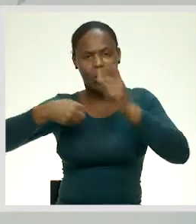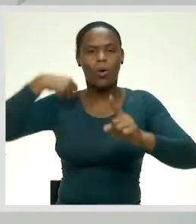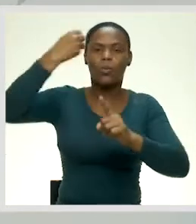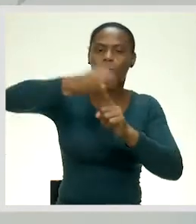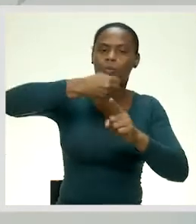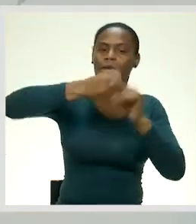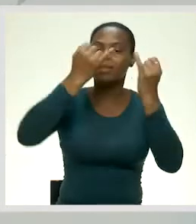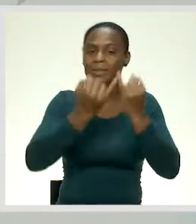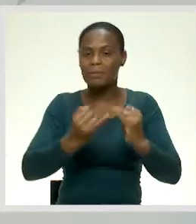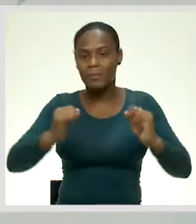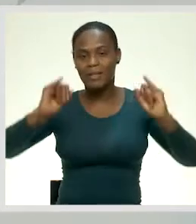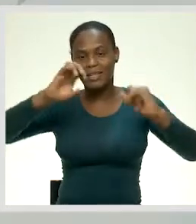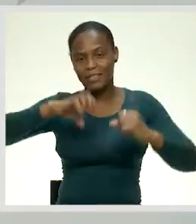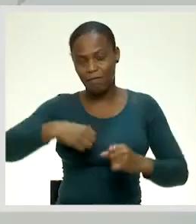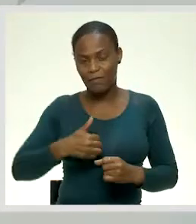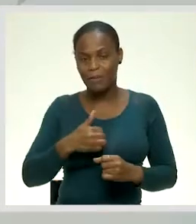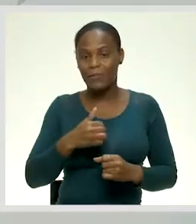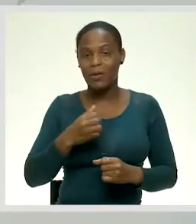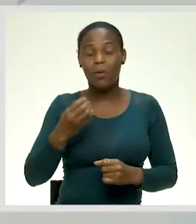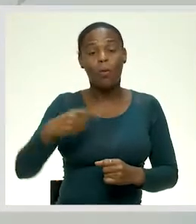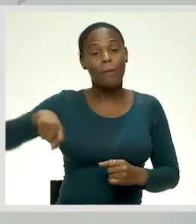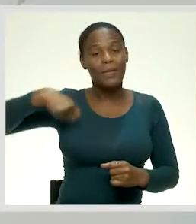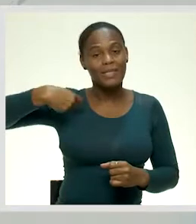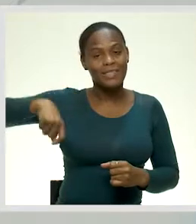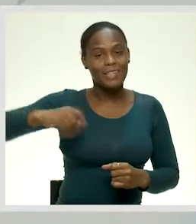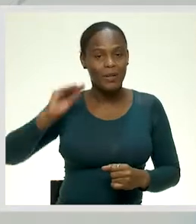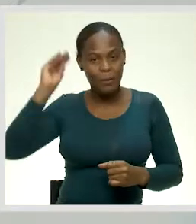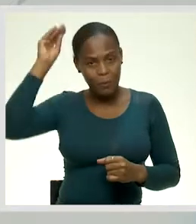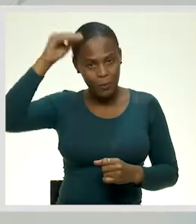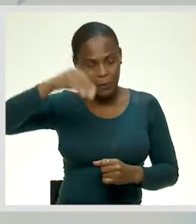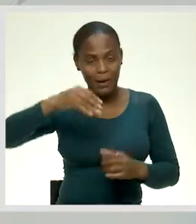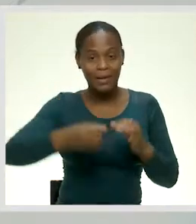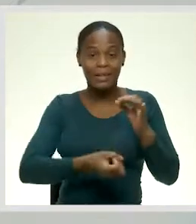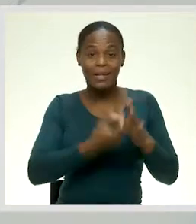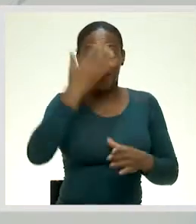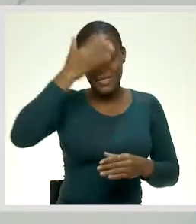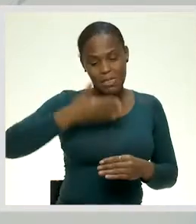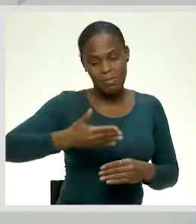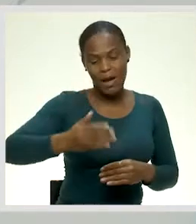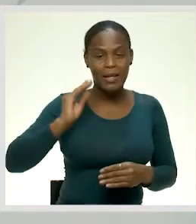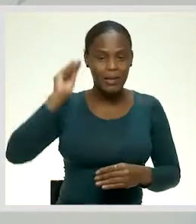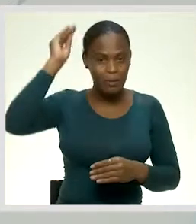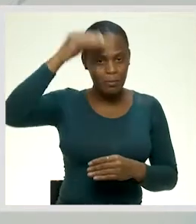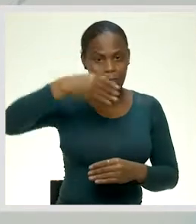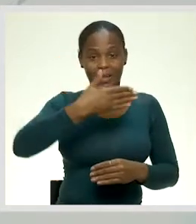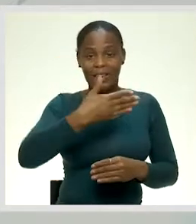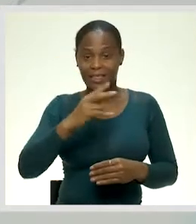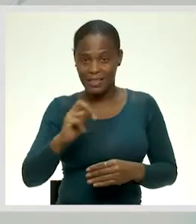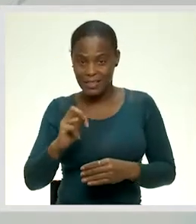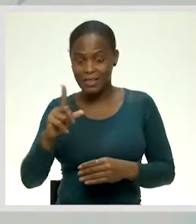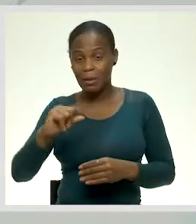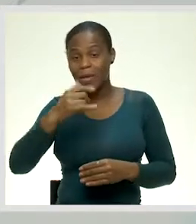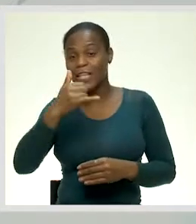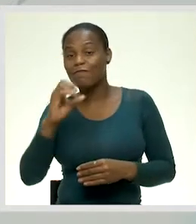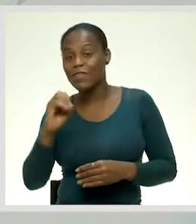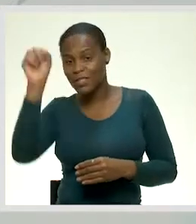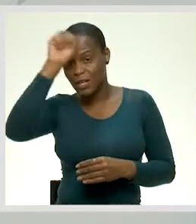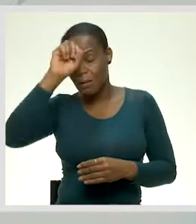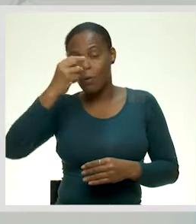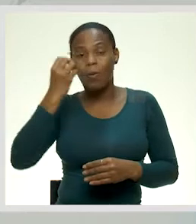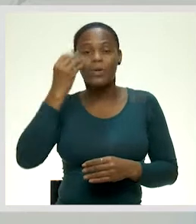Verde. Então, o Presidente da República instituiu a Semana da República, 13 e 20, como semana para todos